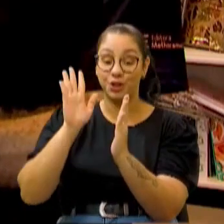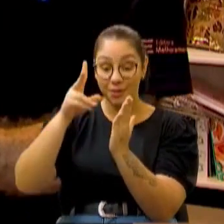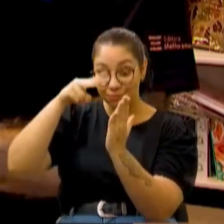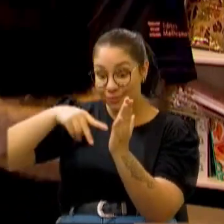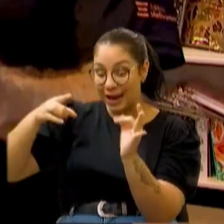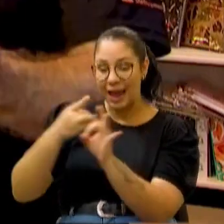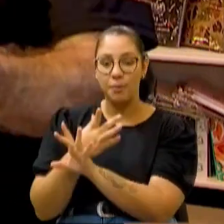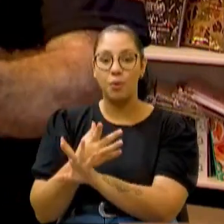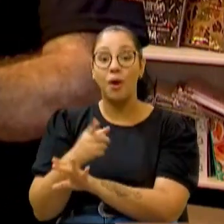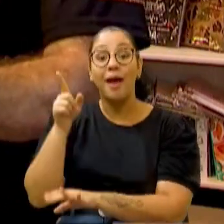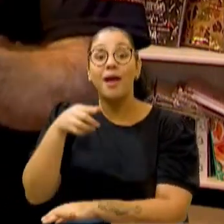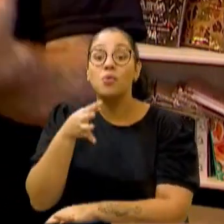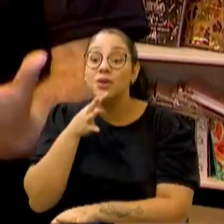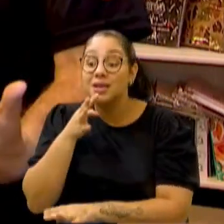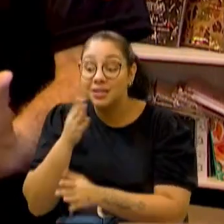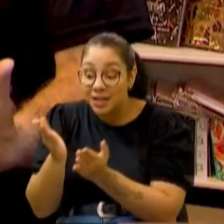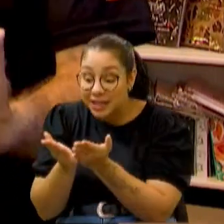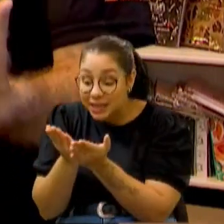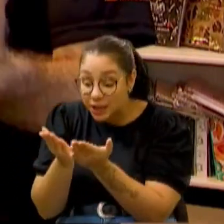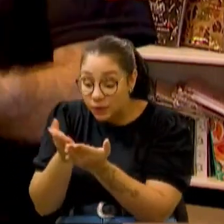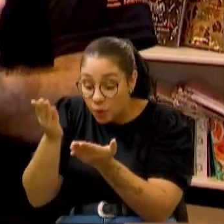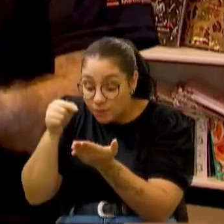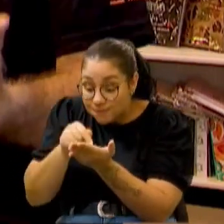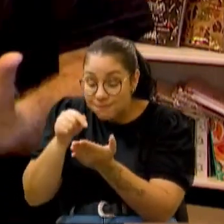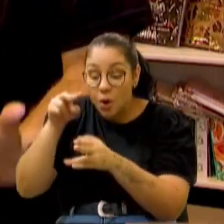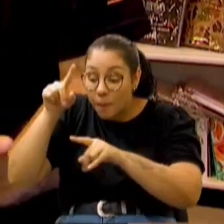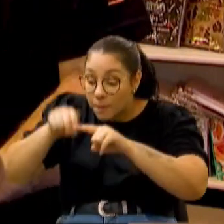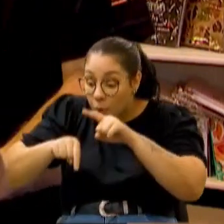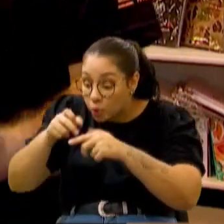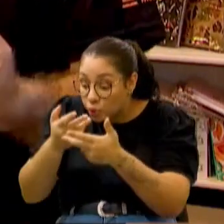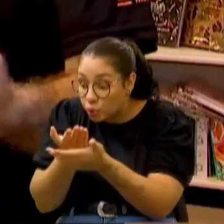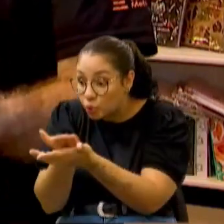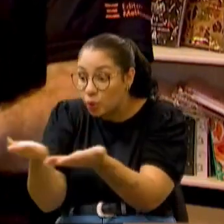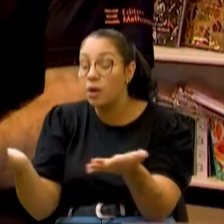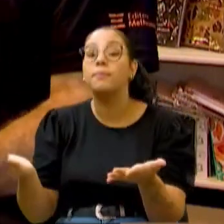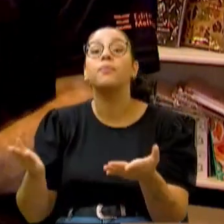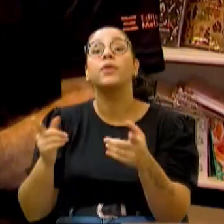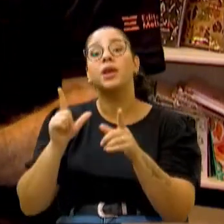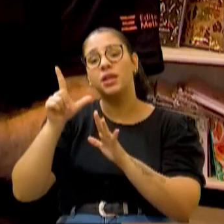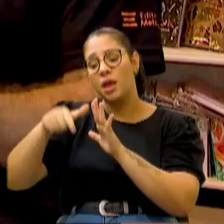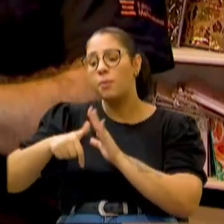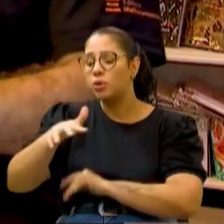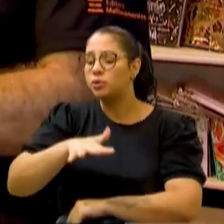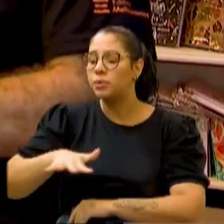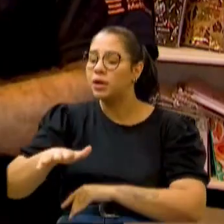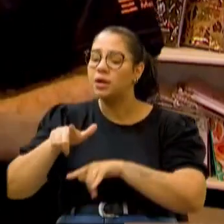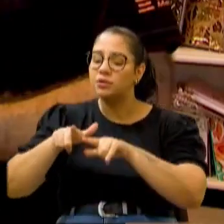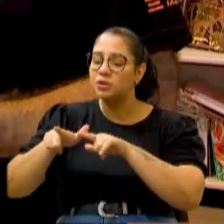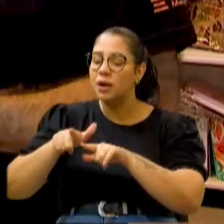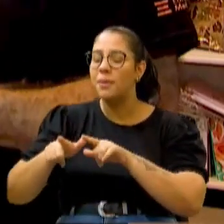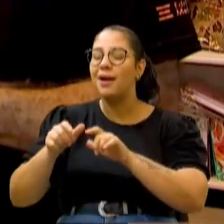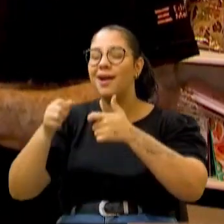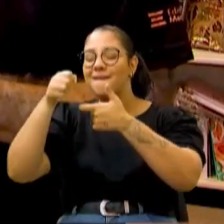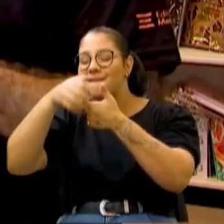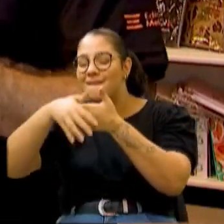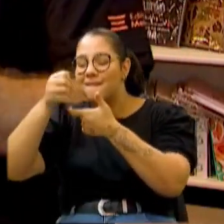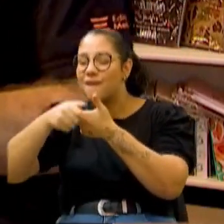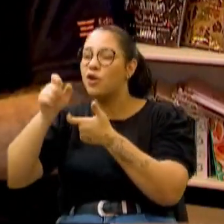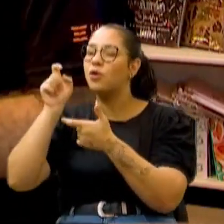dica, conhecer o livro, né? o produto livro. O segundo é o mercado. Aí é só